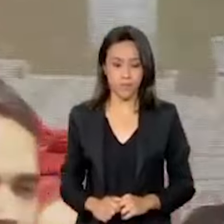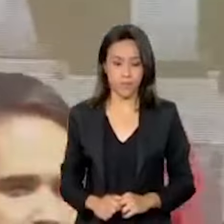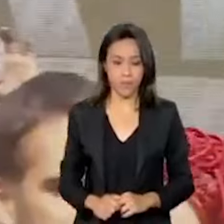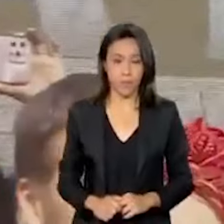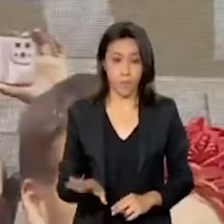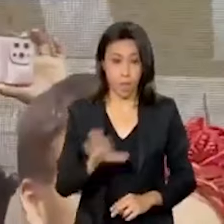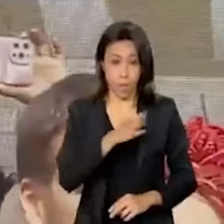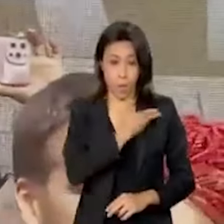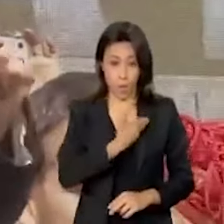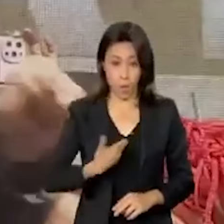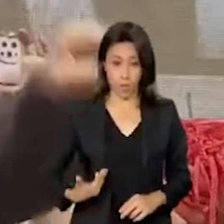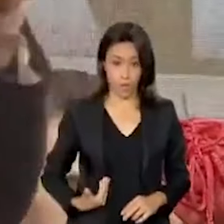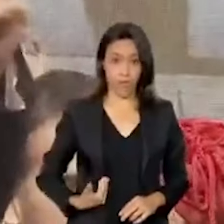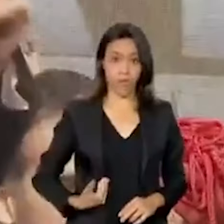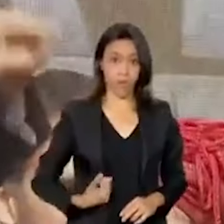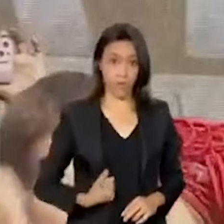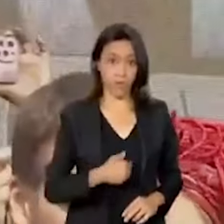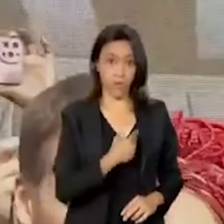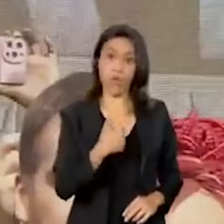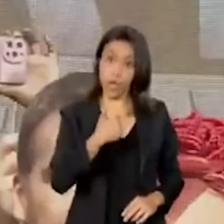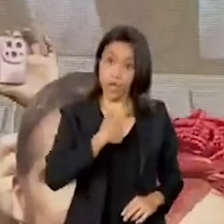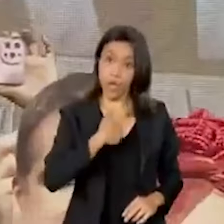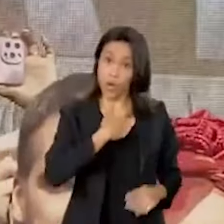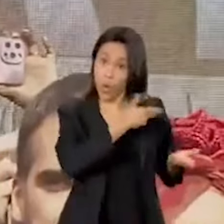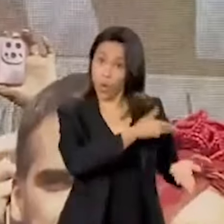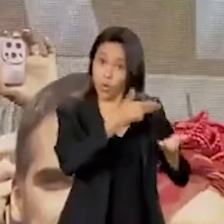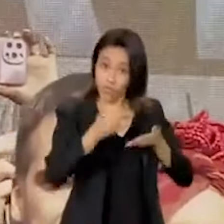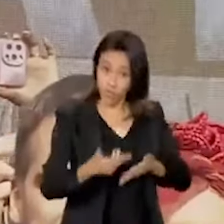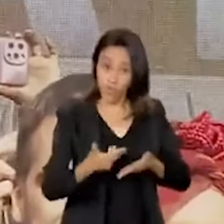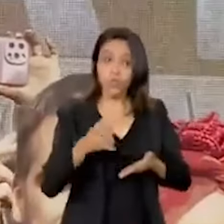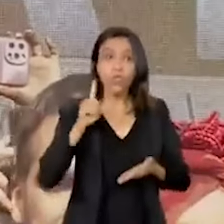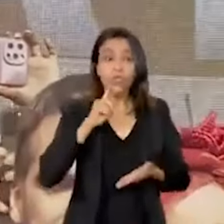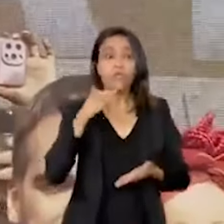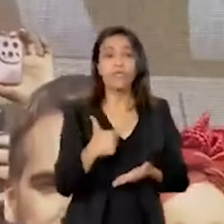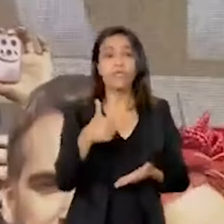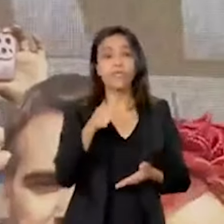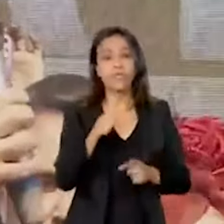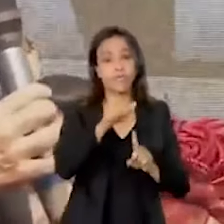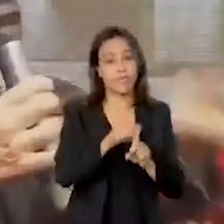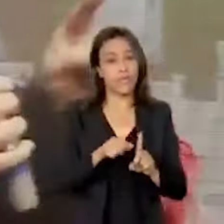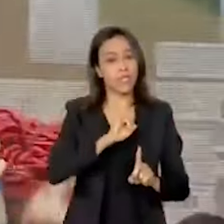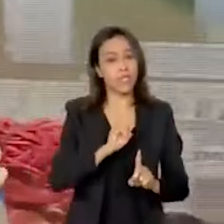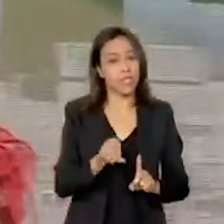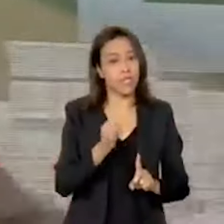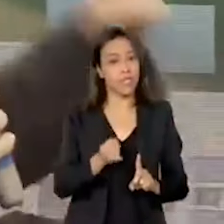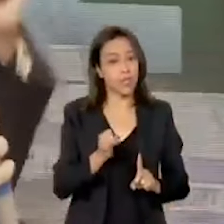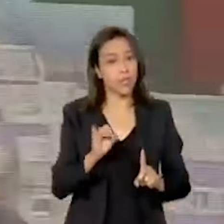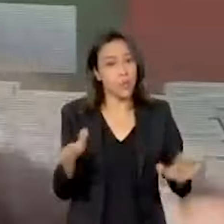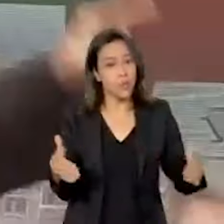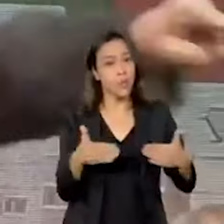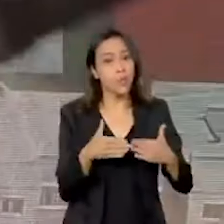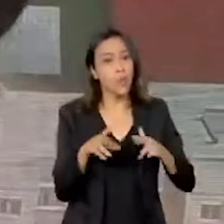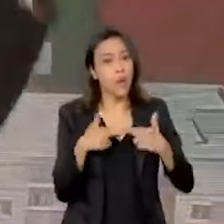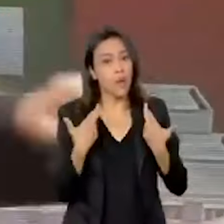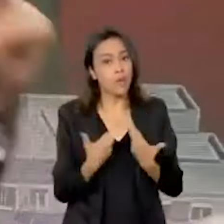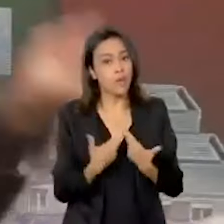O governador foi convidado por mim, dia 27 de janeiro, para uma reunião com os